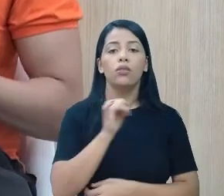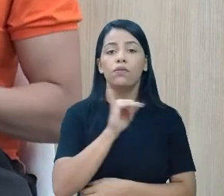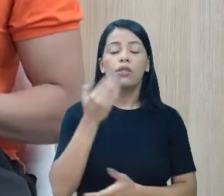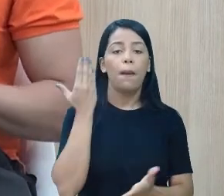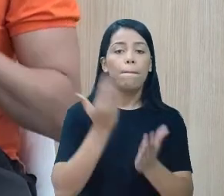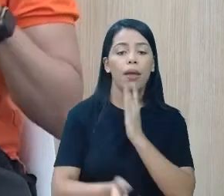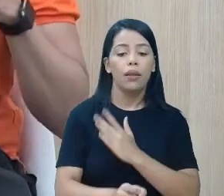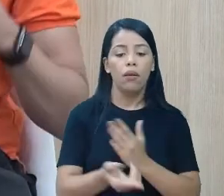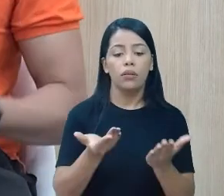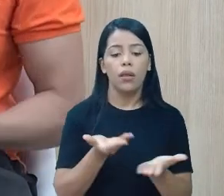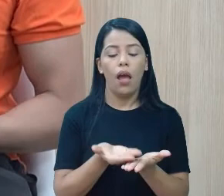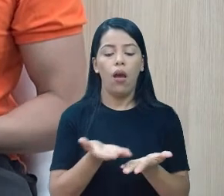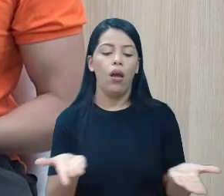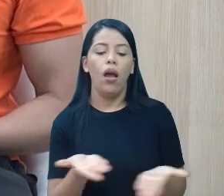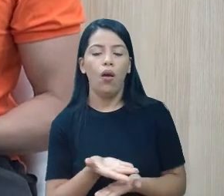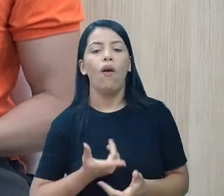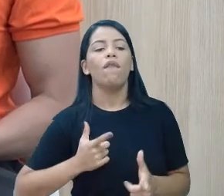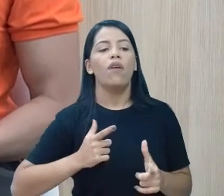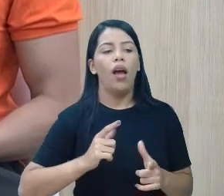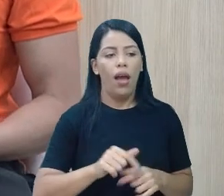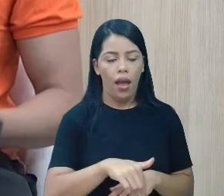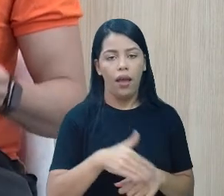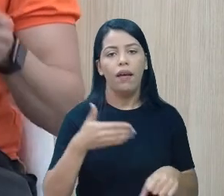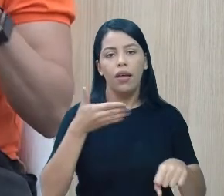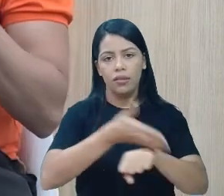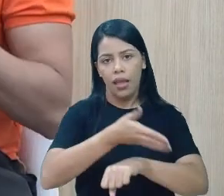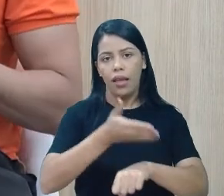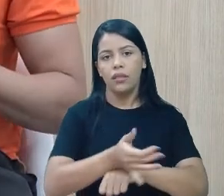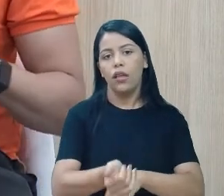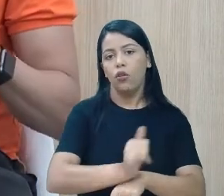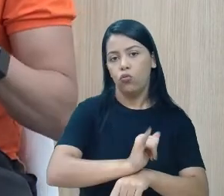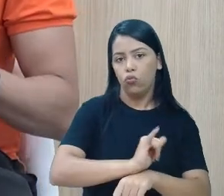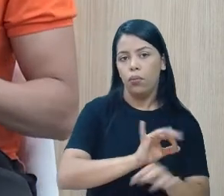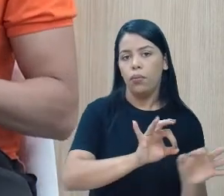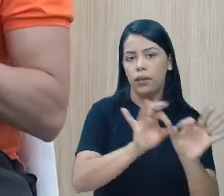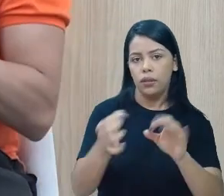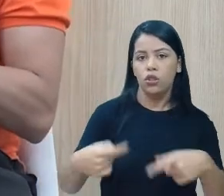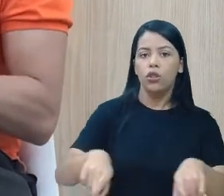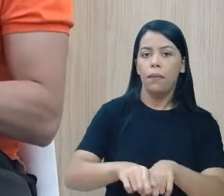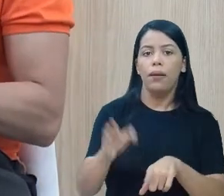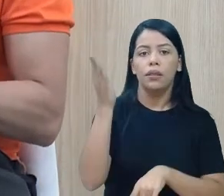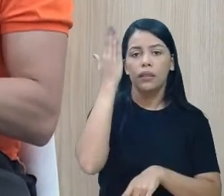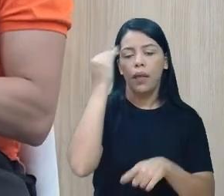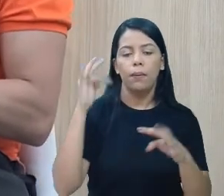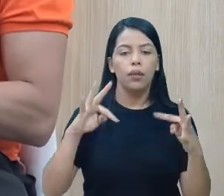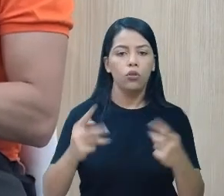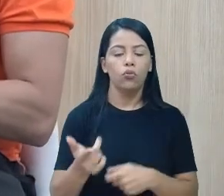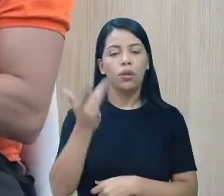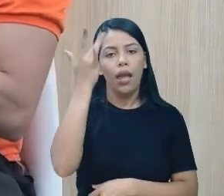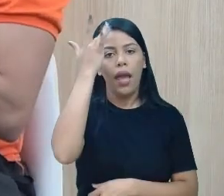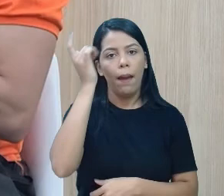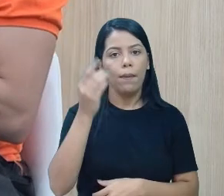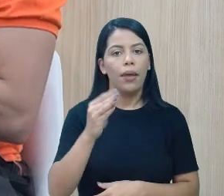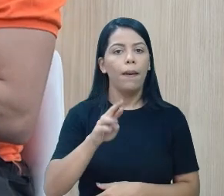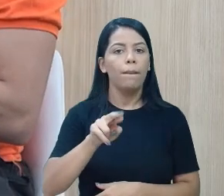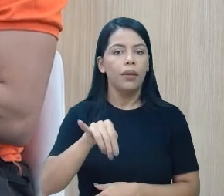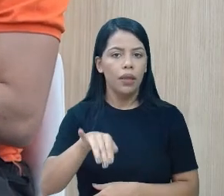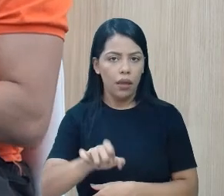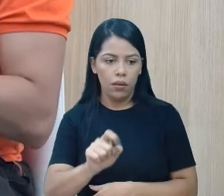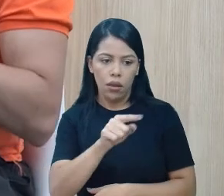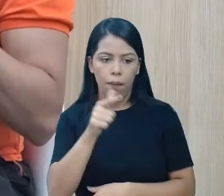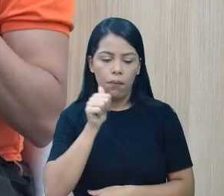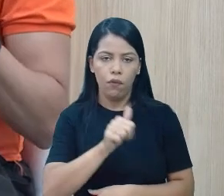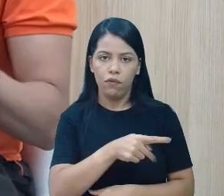corre lá no YouTube e assiste também, certo? Para você ficar por dentro de tudo. E amanhã, Briane vai dar continuidade, tá bom?